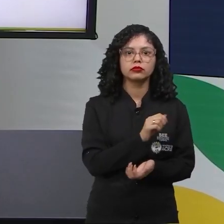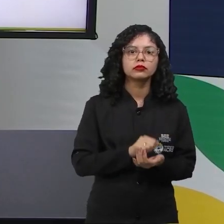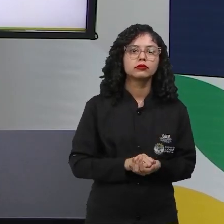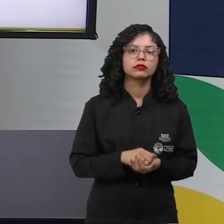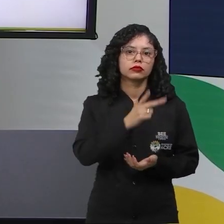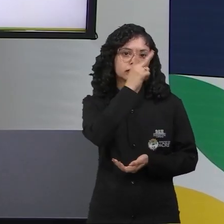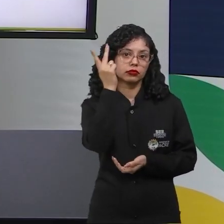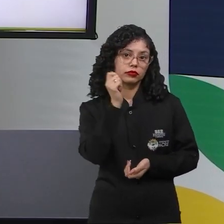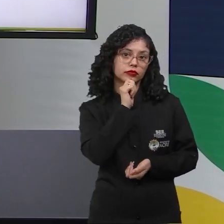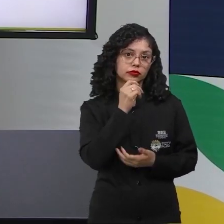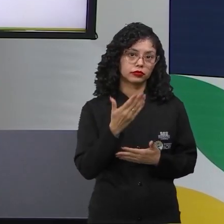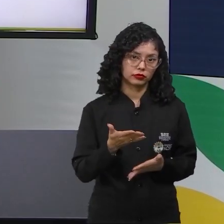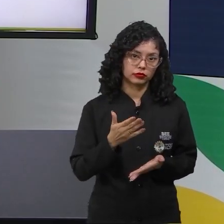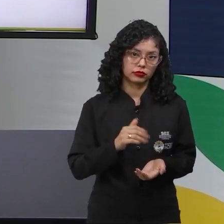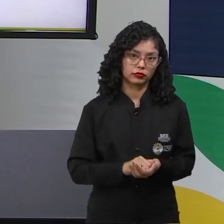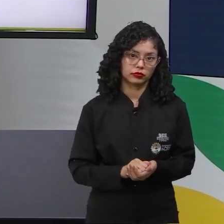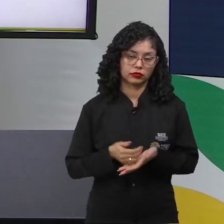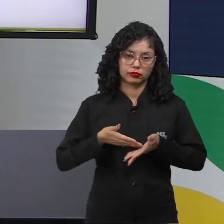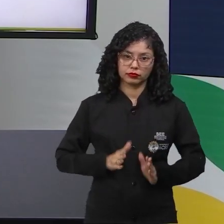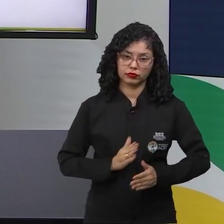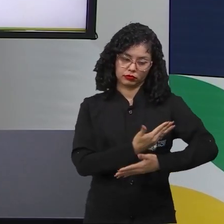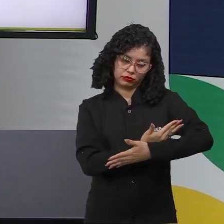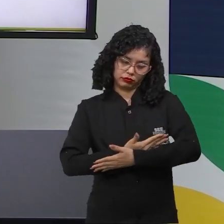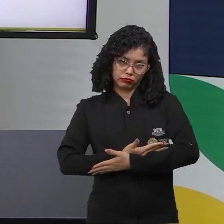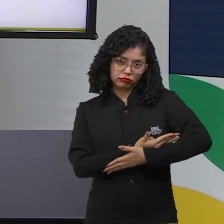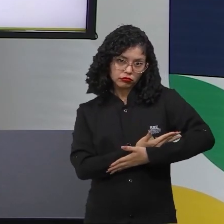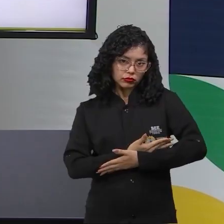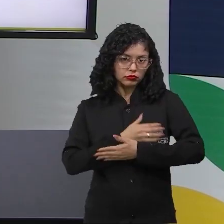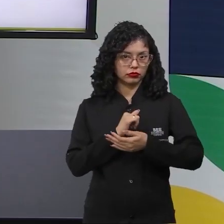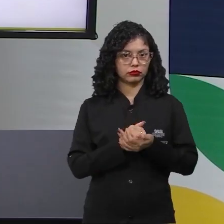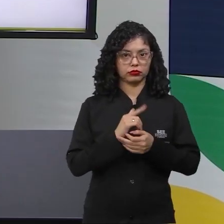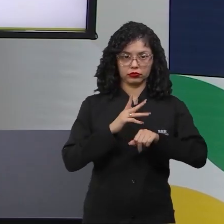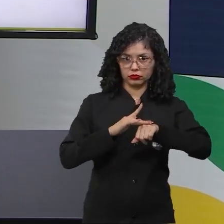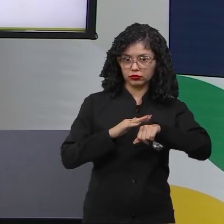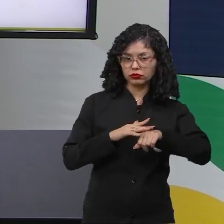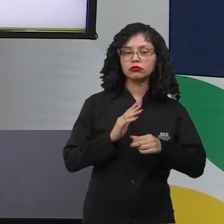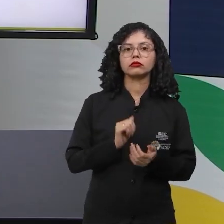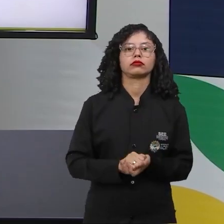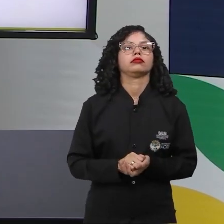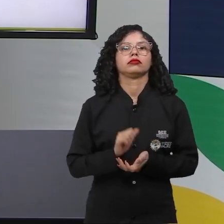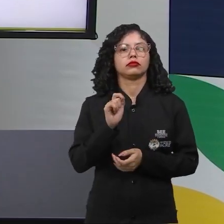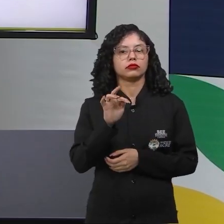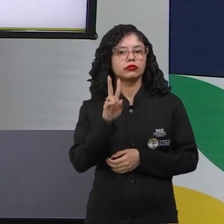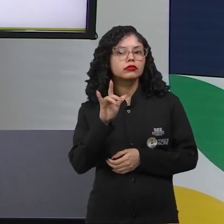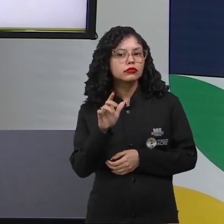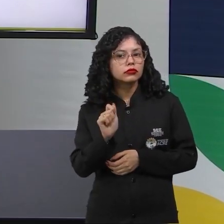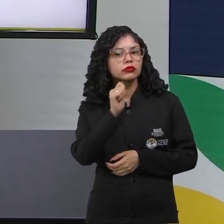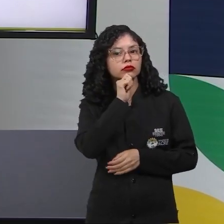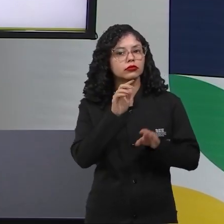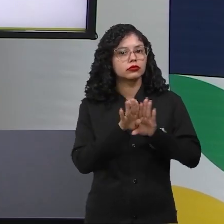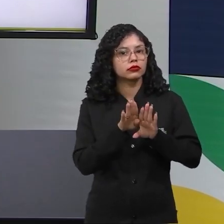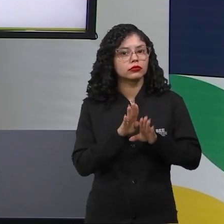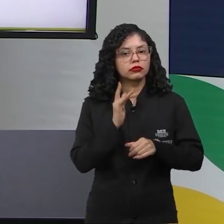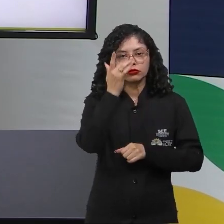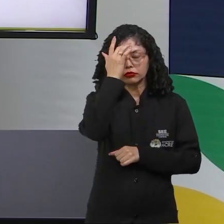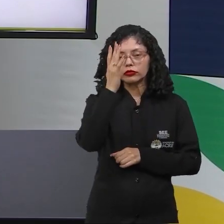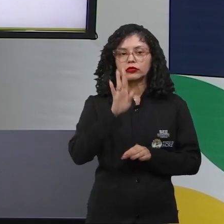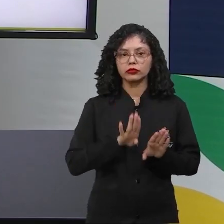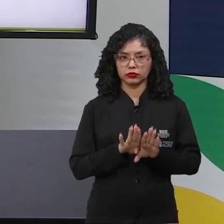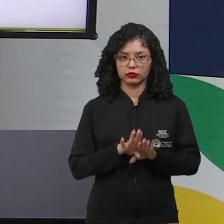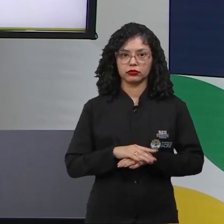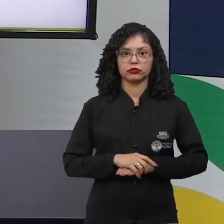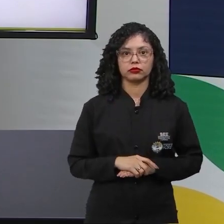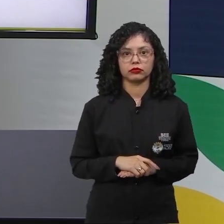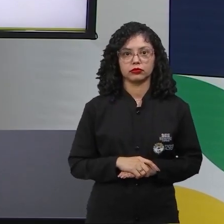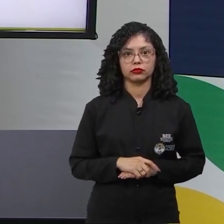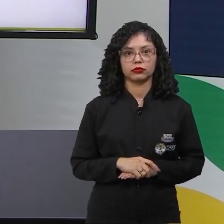Que pessoas são essas? Recém-nascidos, pessoas com tratamento oncológicos, pessoas que são mais fáceis, né? Que